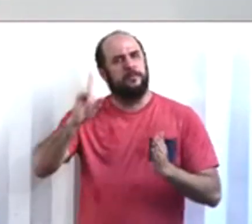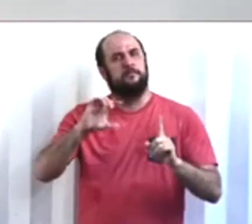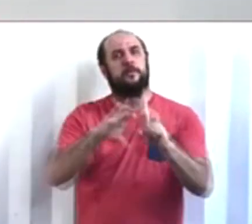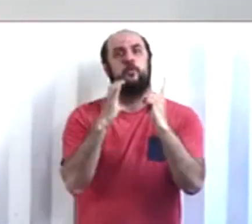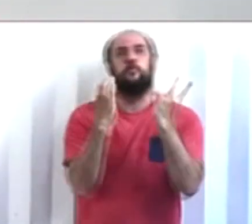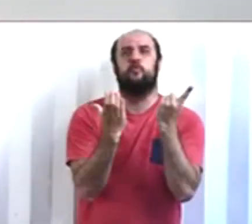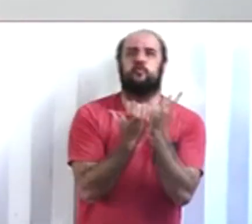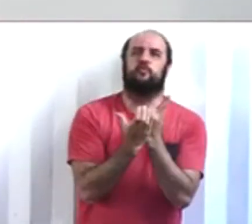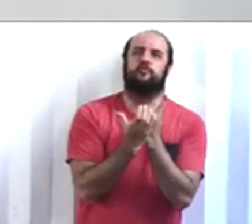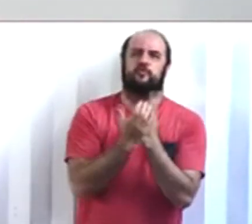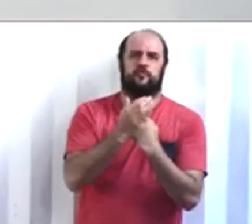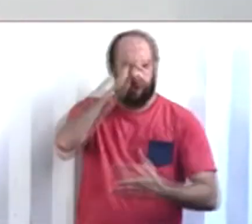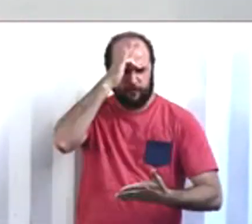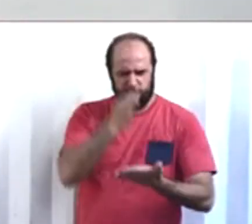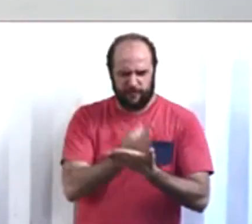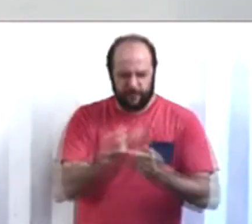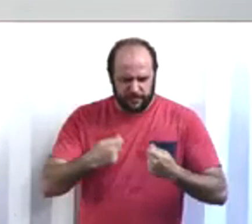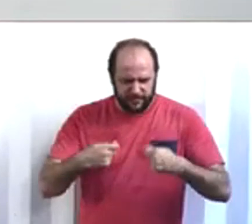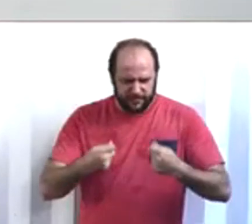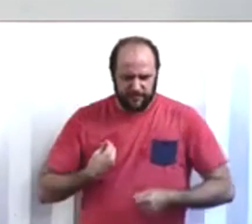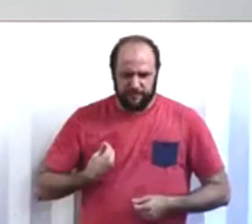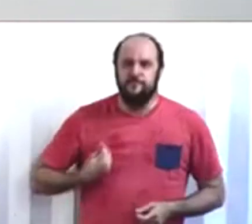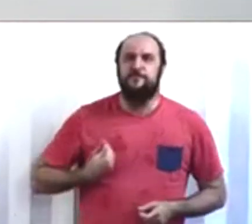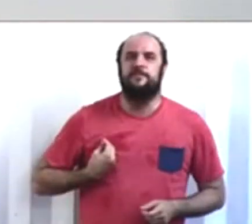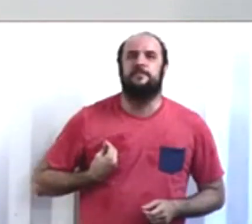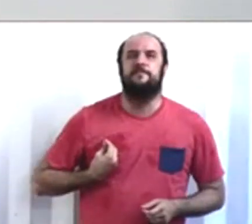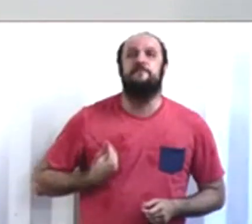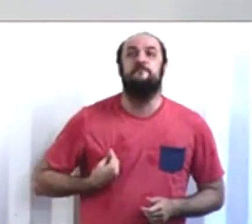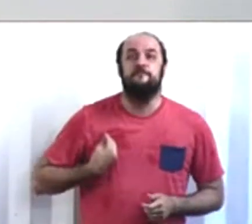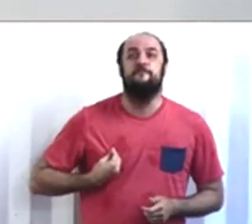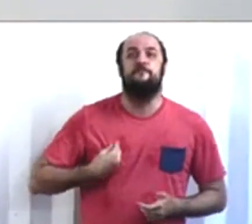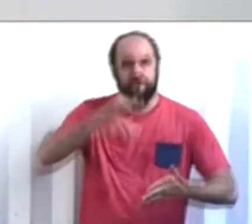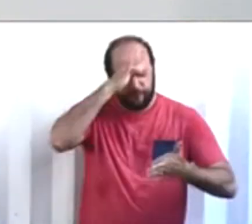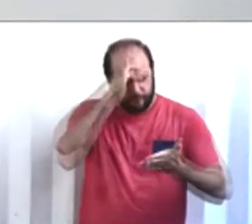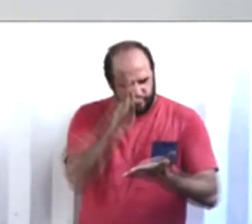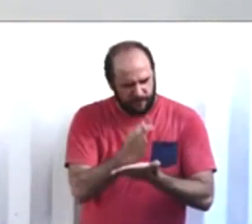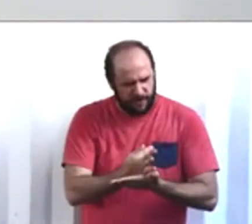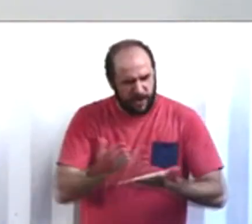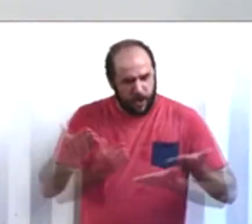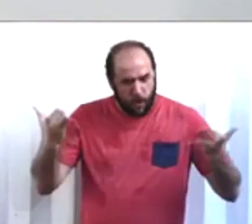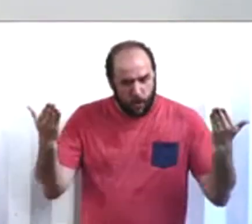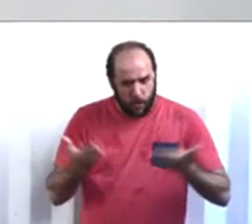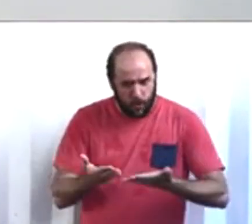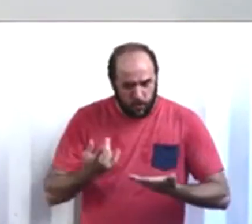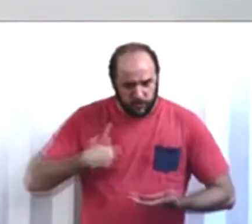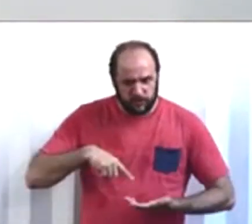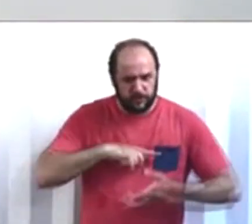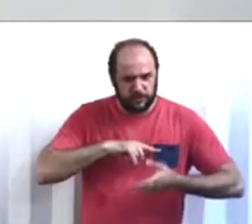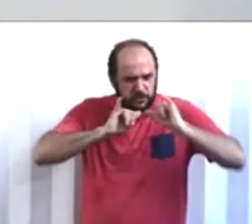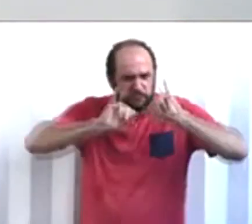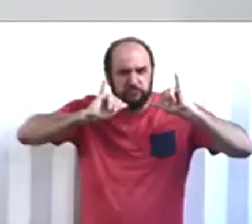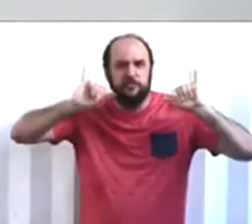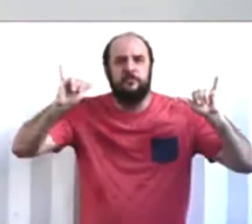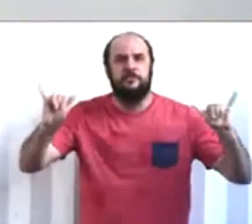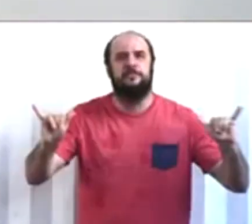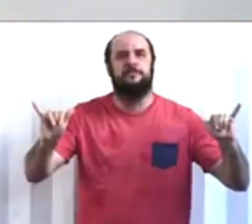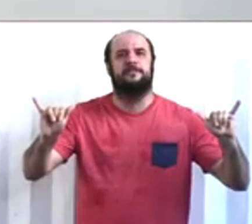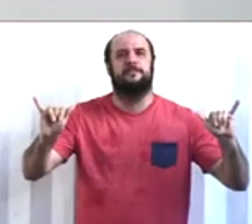culto. A nossa fé precisa ser viva. E a viva fé que hoje nós professamos é